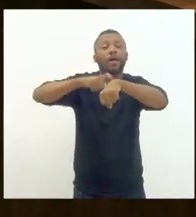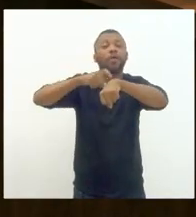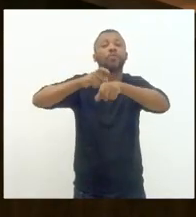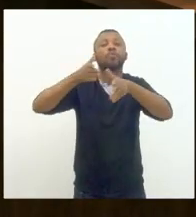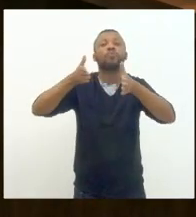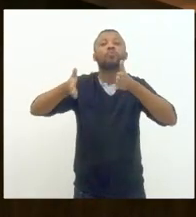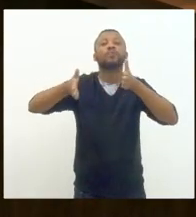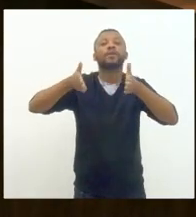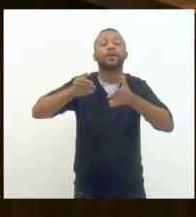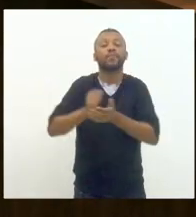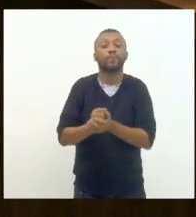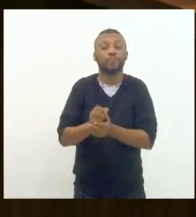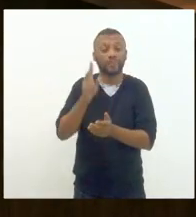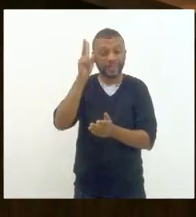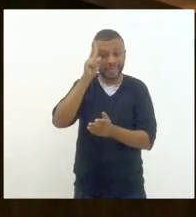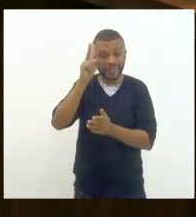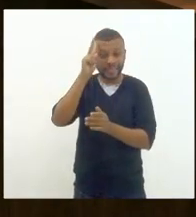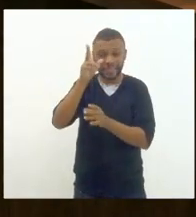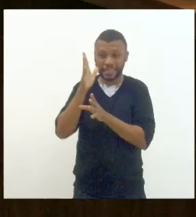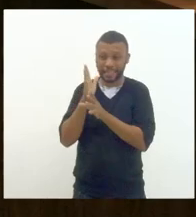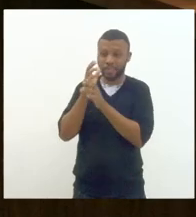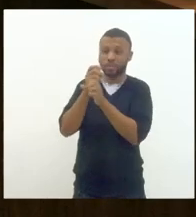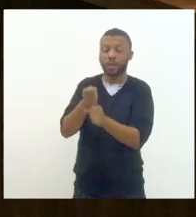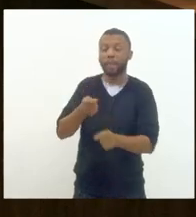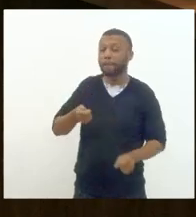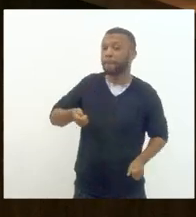Pistas da História,